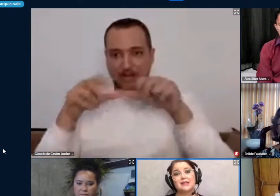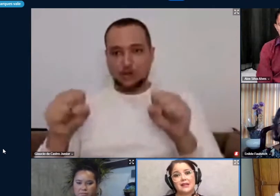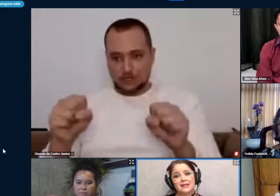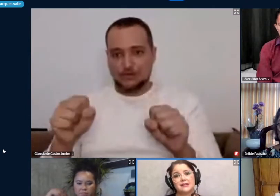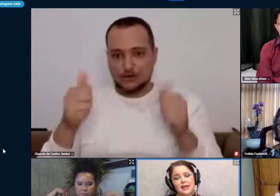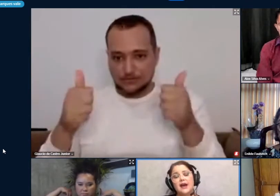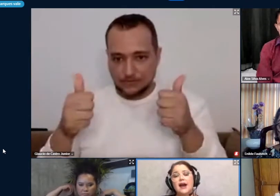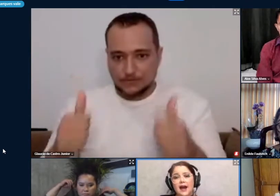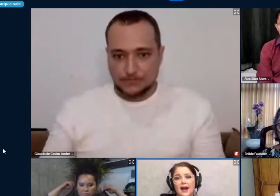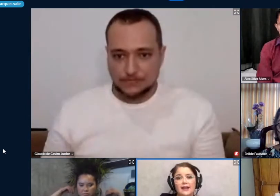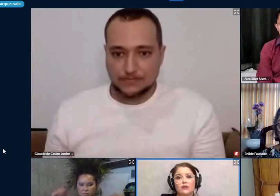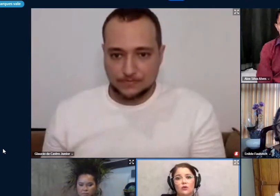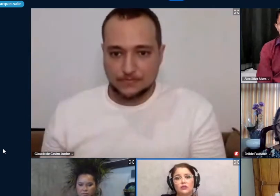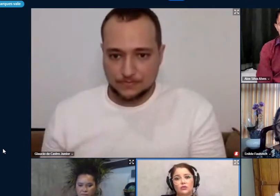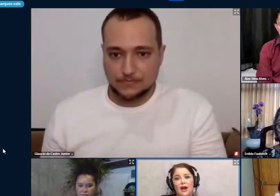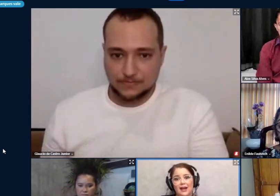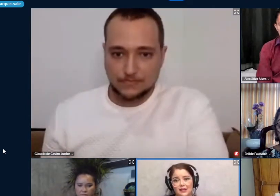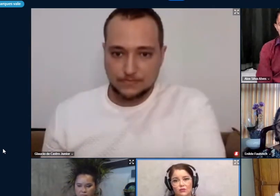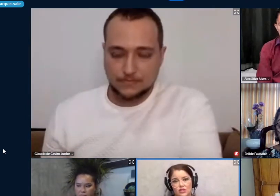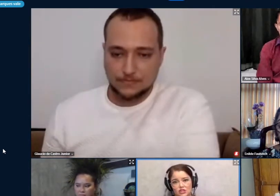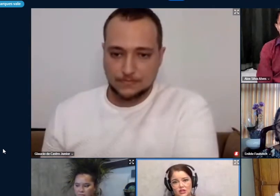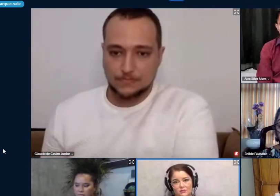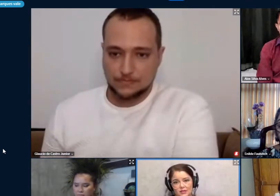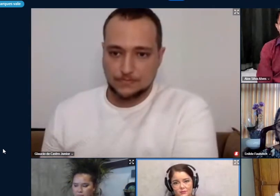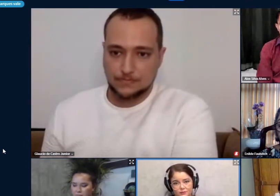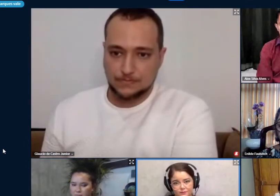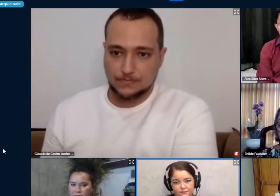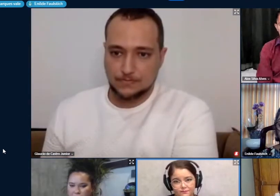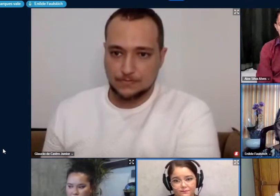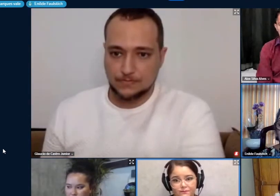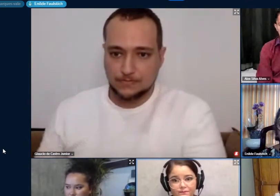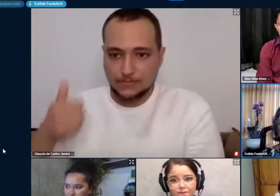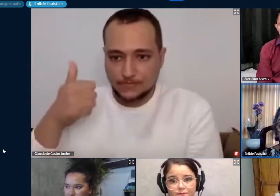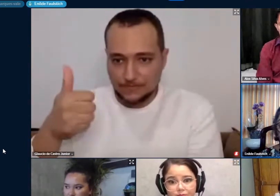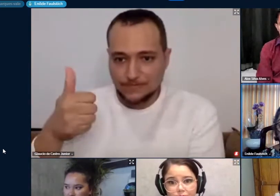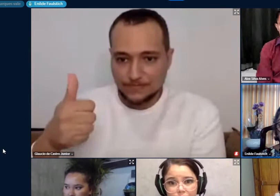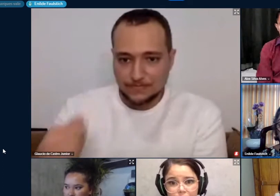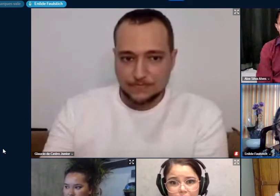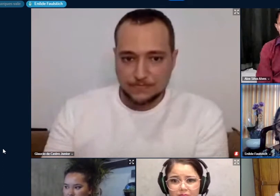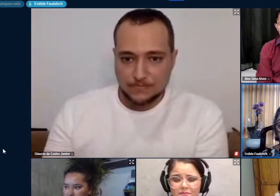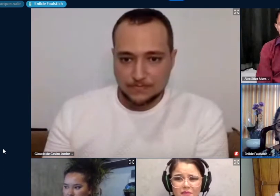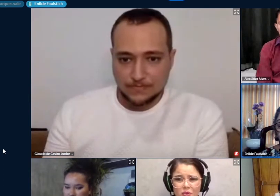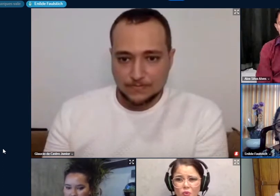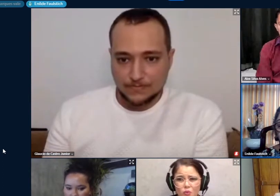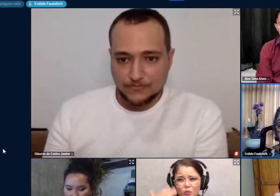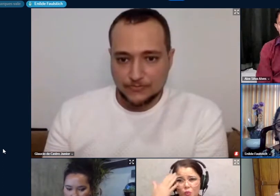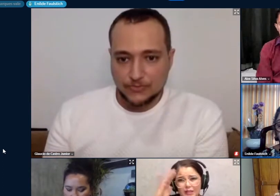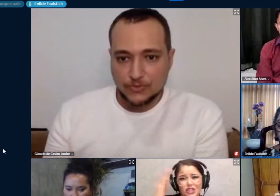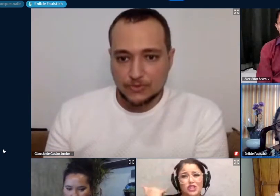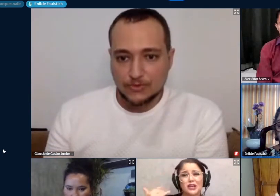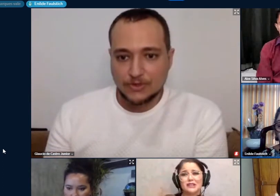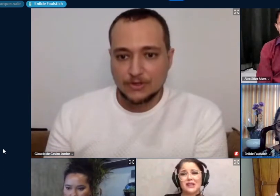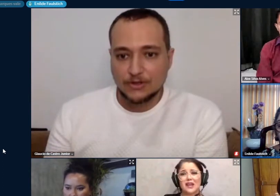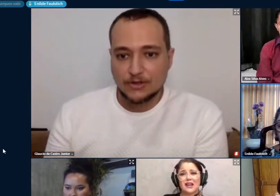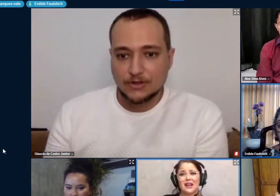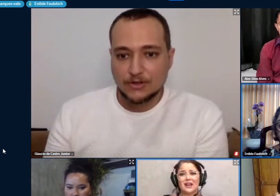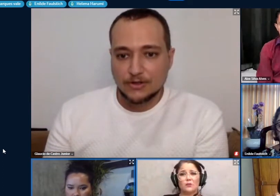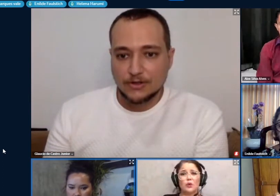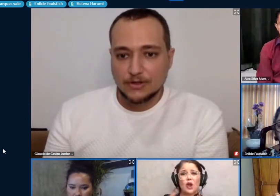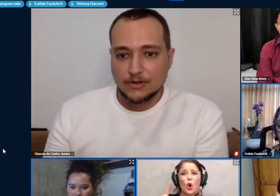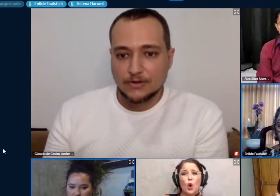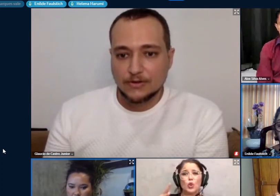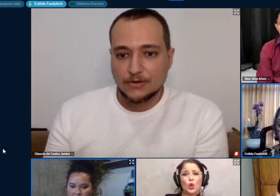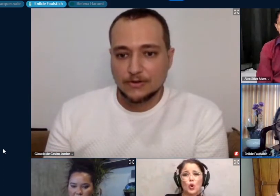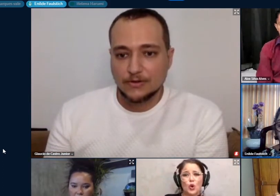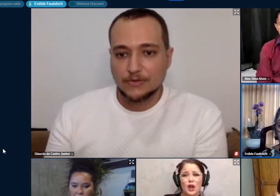conceitos, para esclarecer a área quanto à linguística mesmo. Mas eu não entendi o que a Helena estava querendo transmitir. Eu não